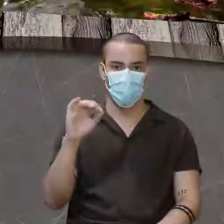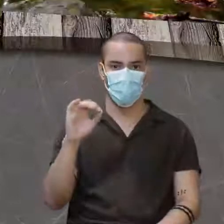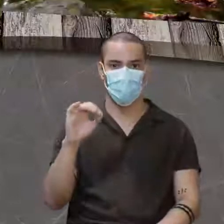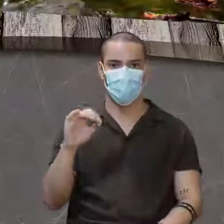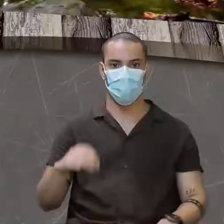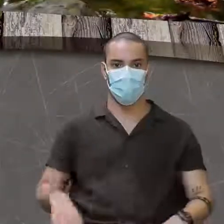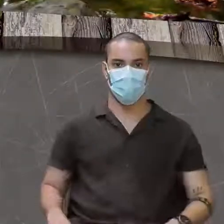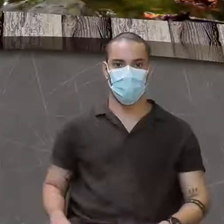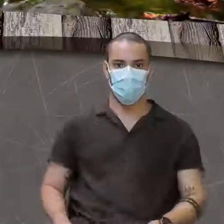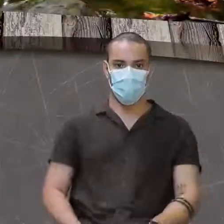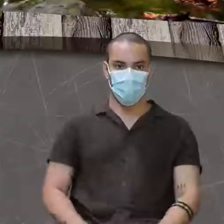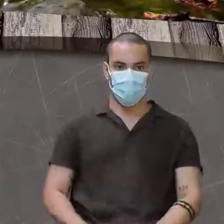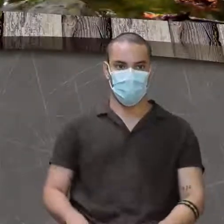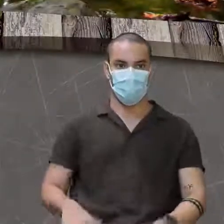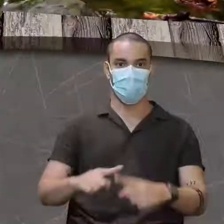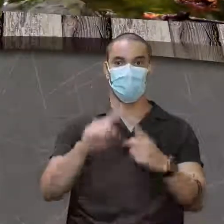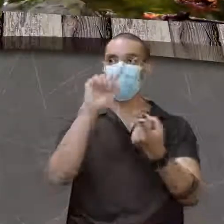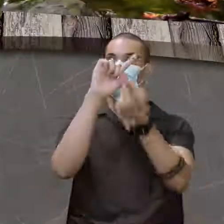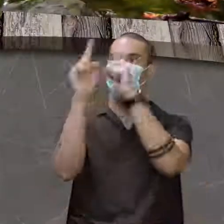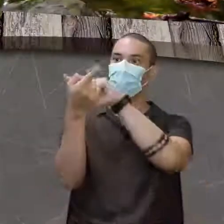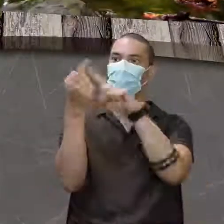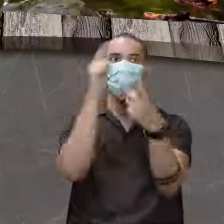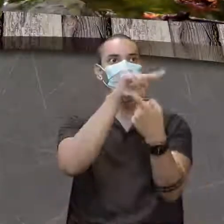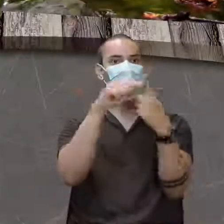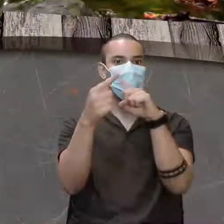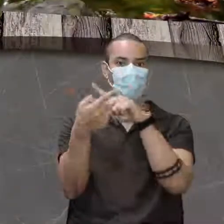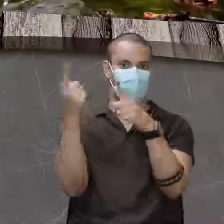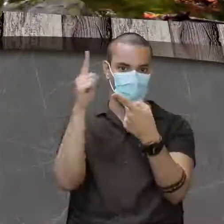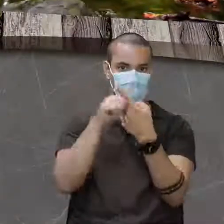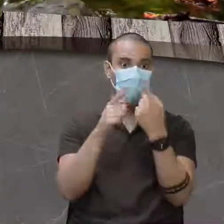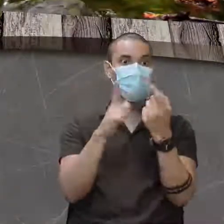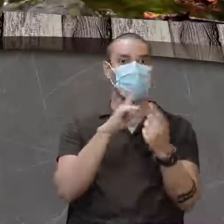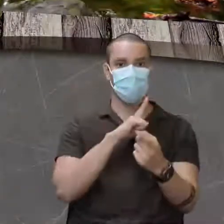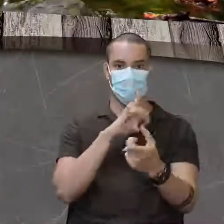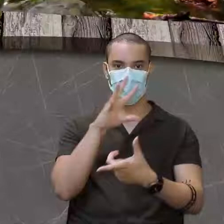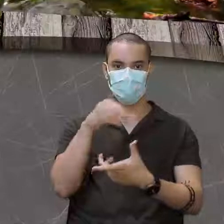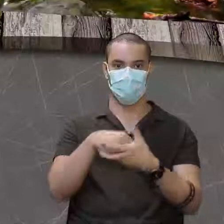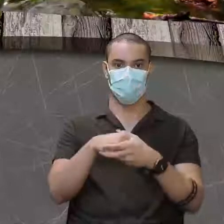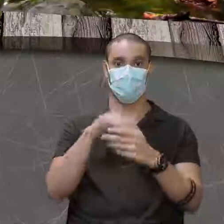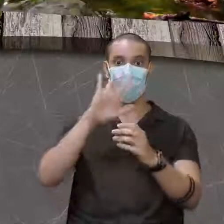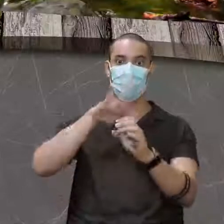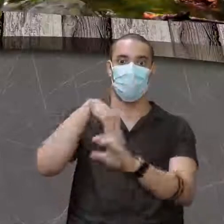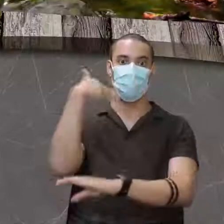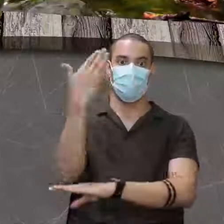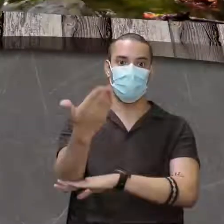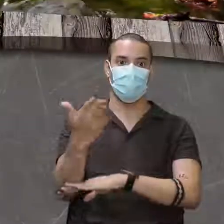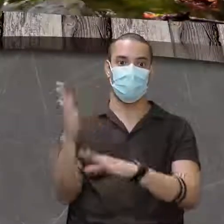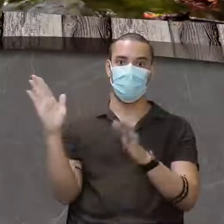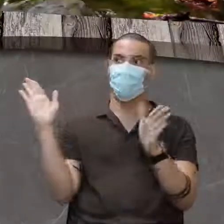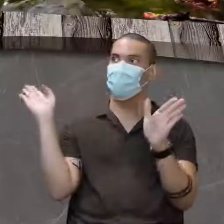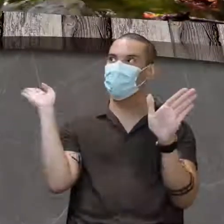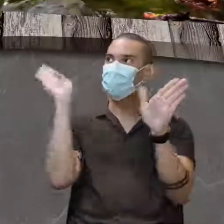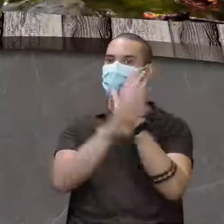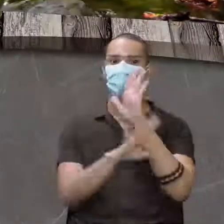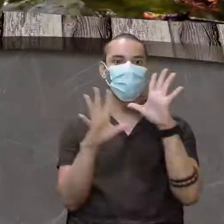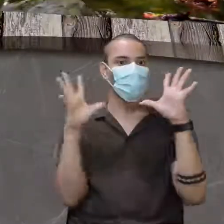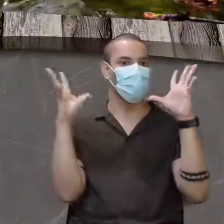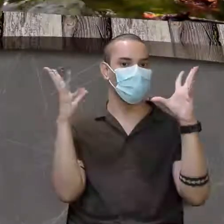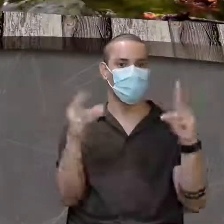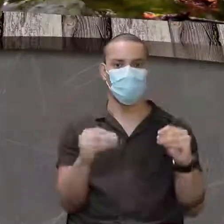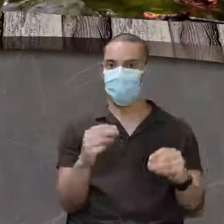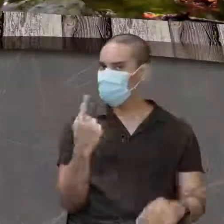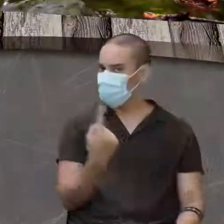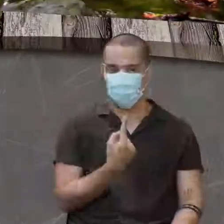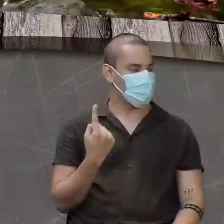Eles ficam emaranhados nos galhos, ela tem uma cobertura, né, frondosa ali. Aí ela cai, ela vai levando meio mundo junto com ela, ela não